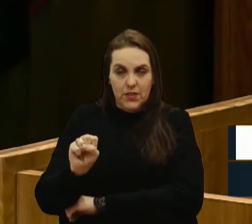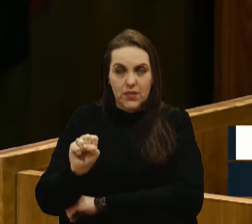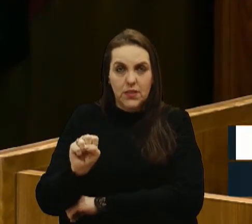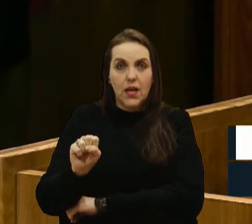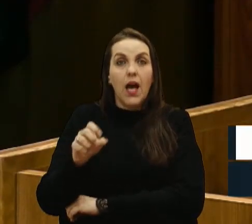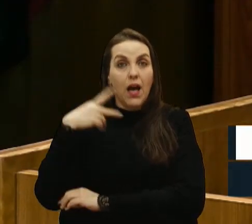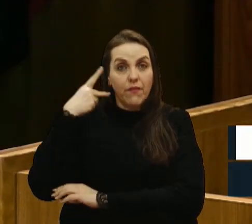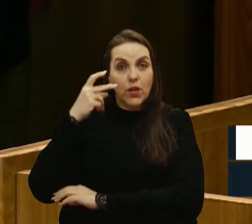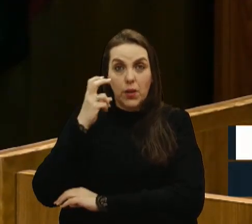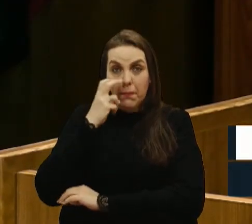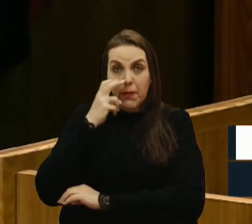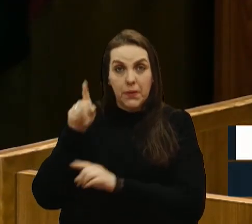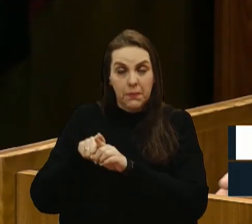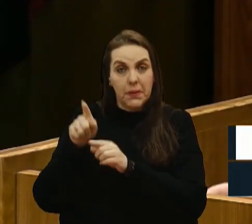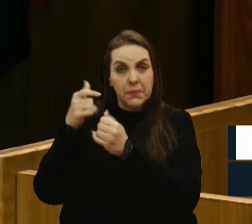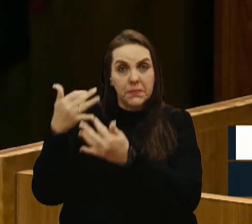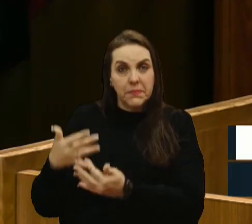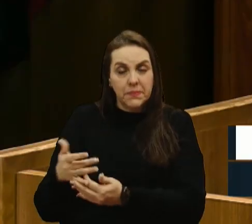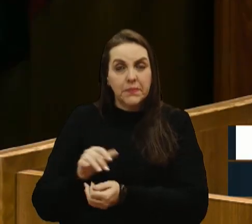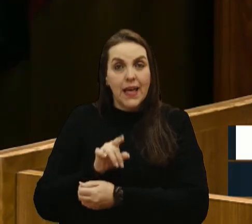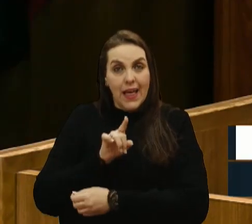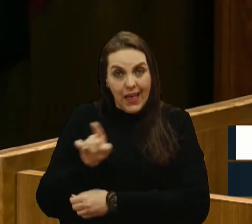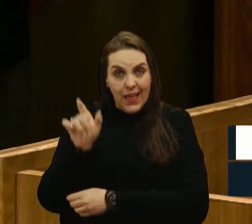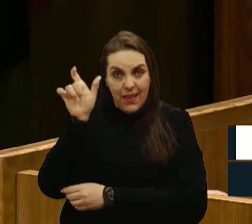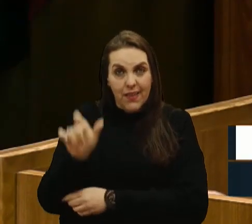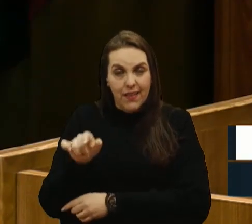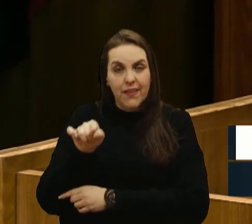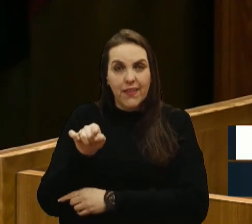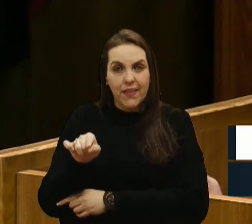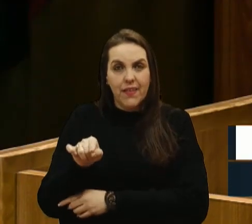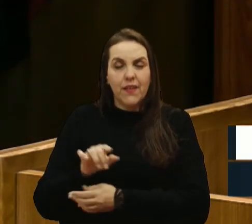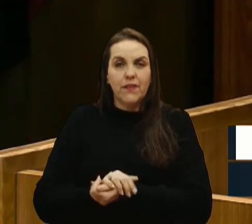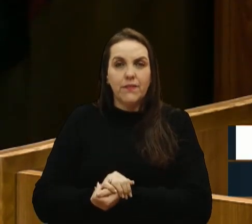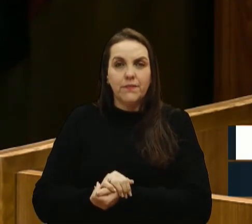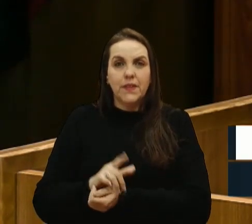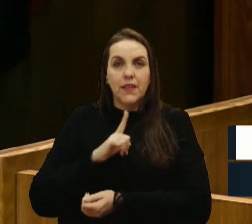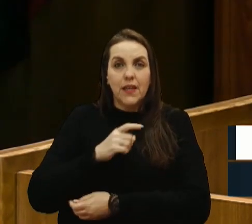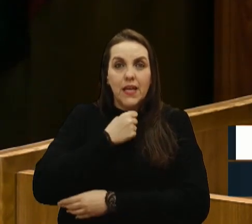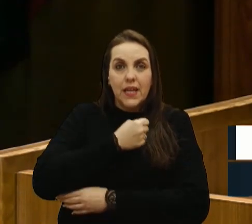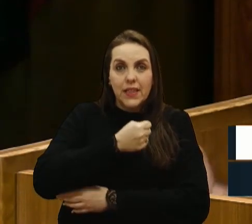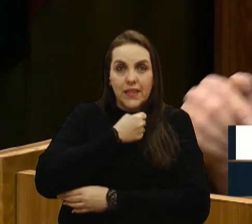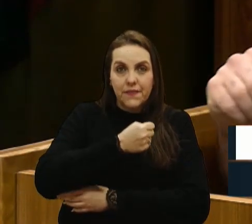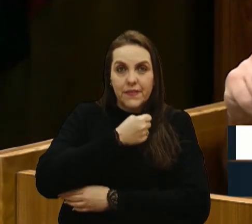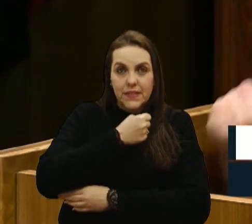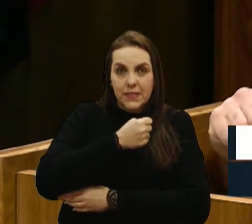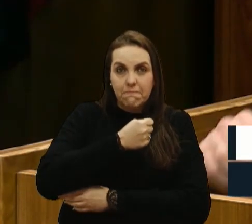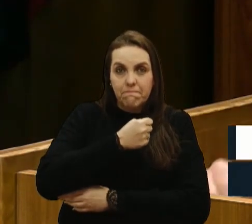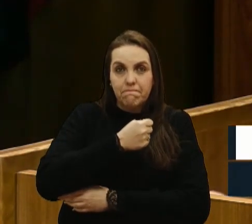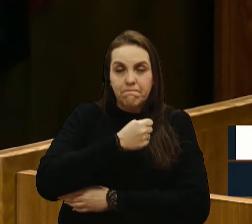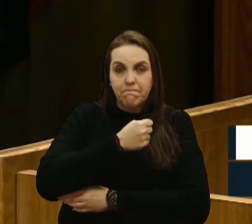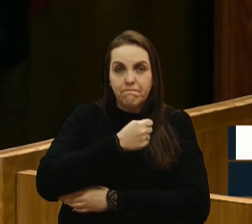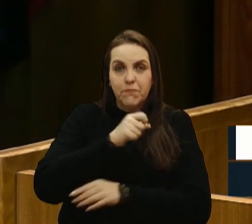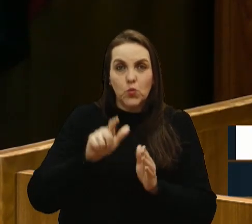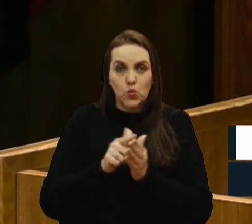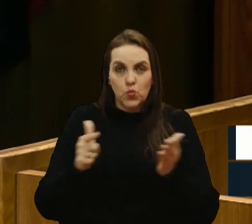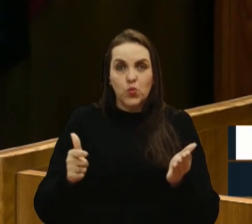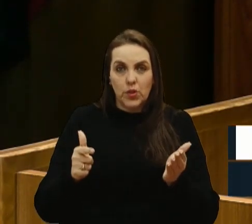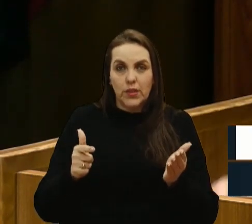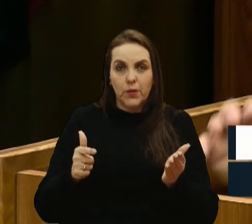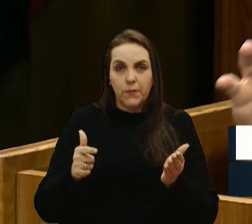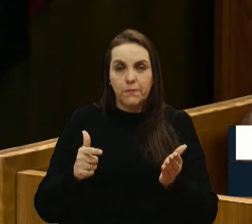também. E esse senhor Eduardo, ele teve uma entrevista com o Jornal